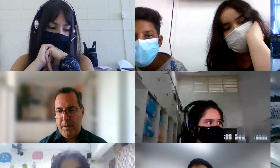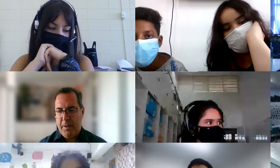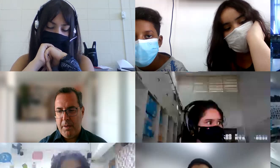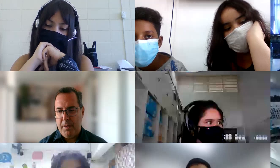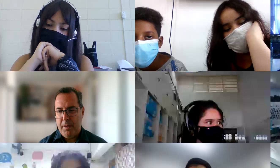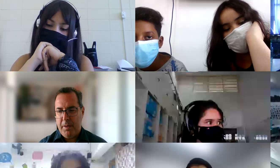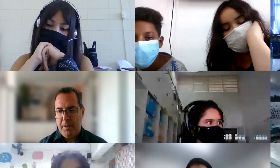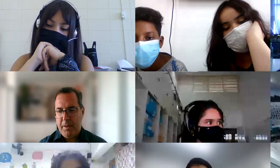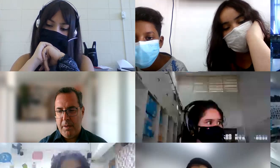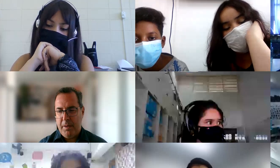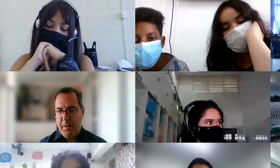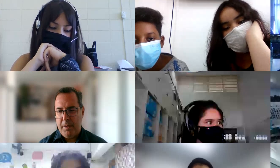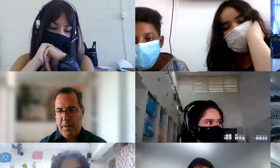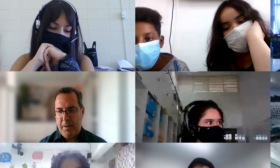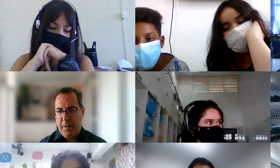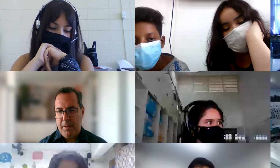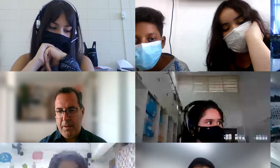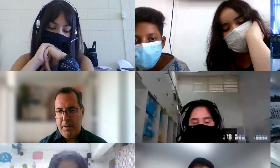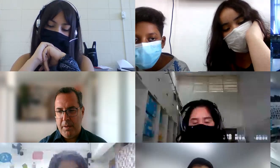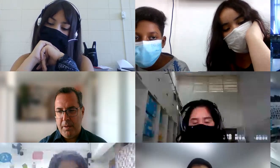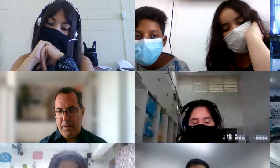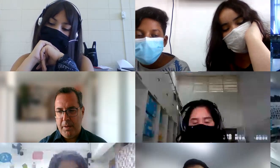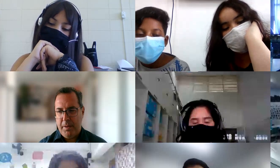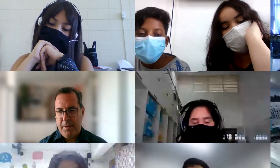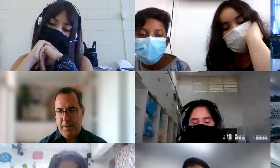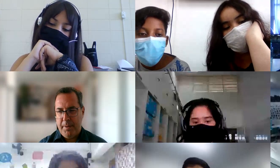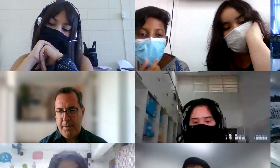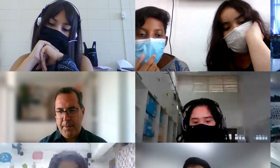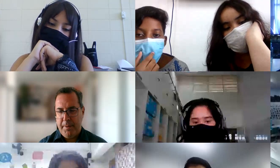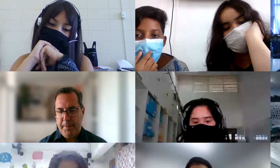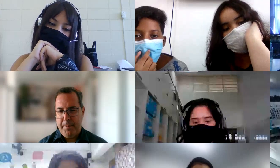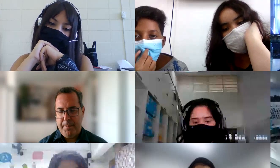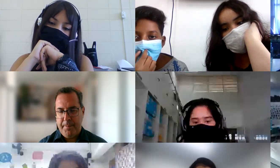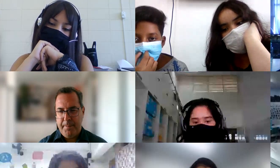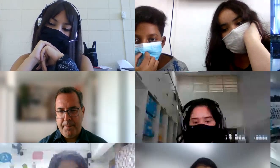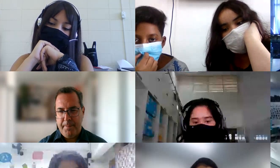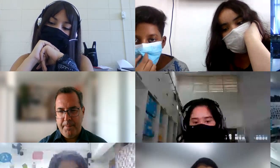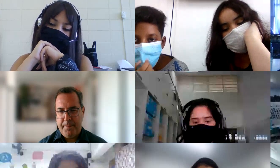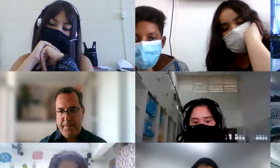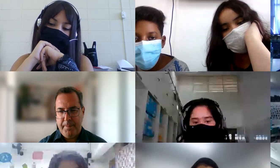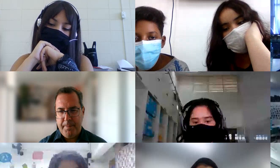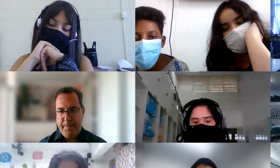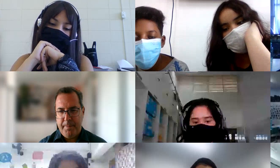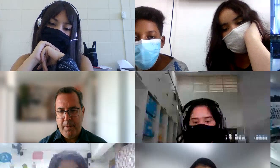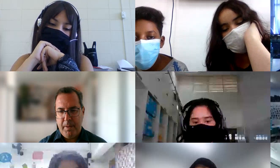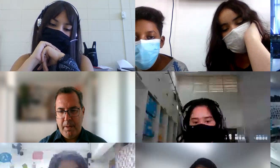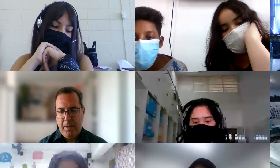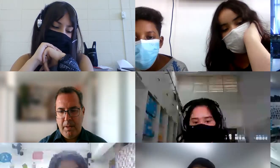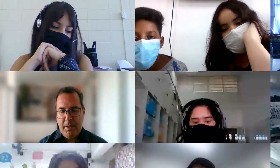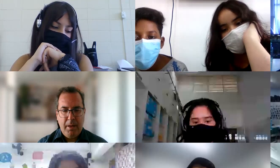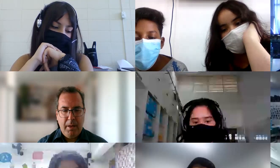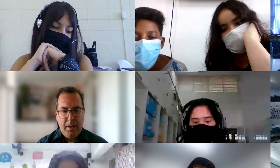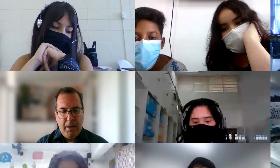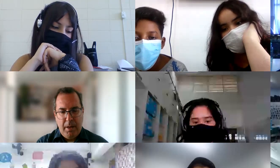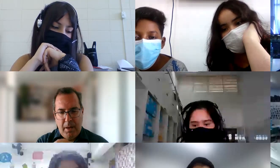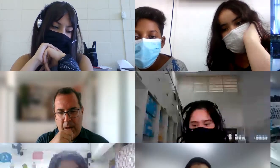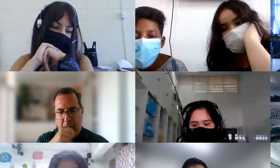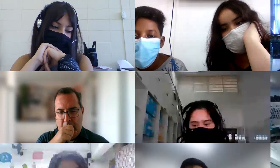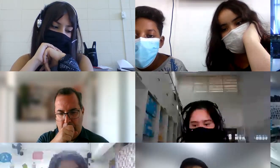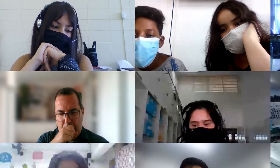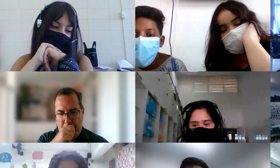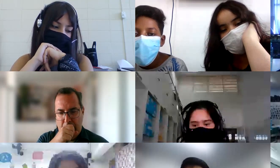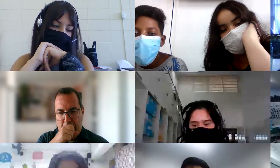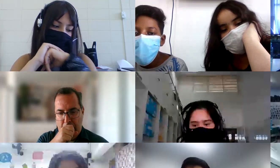uma forma tão leve. E é assim que deve ser, né? Com mais naturalidade possível para que a gente consiga resolver muitos problemas.